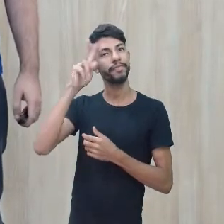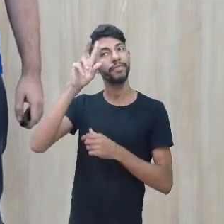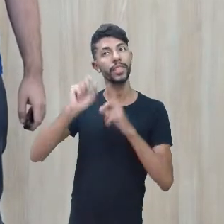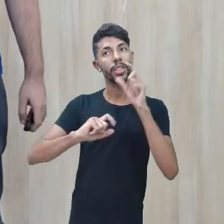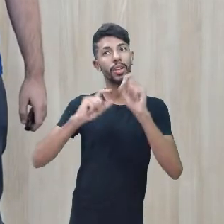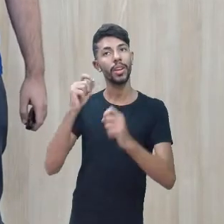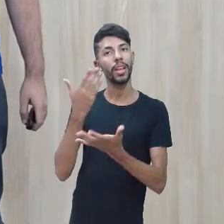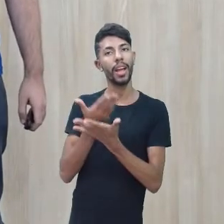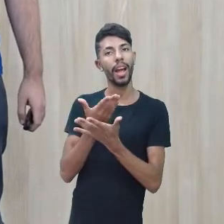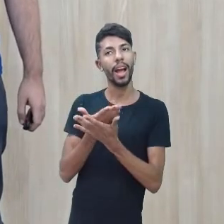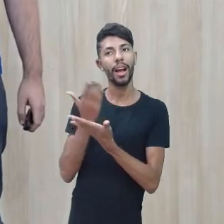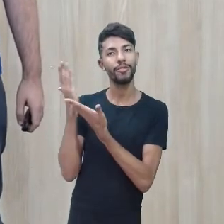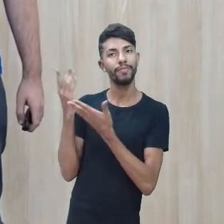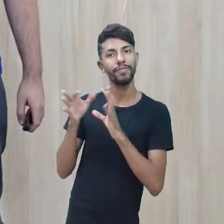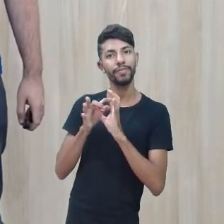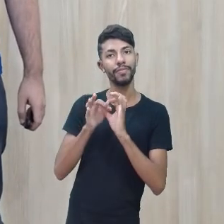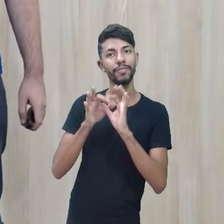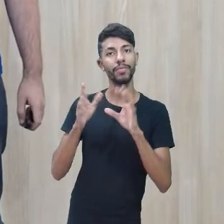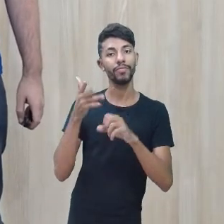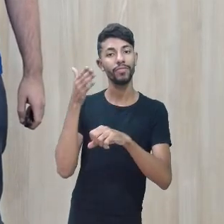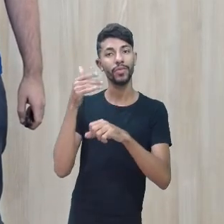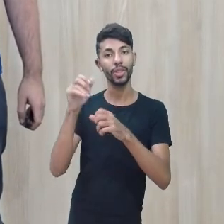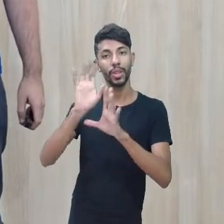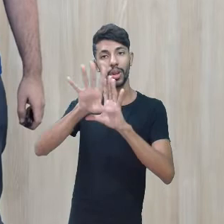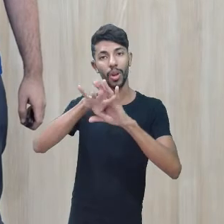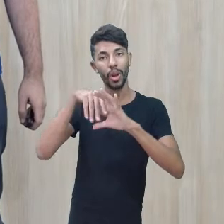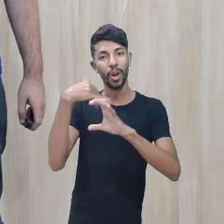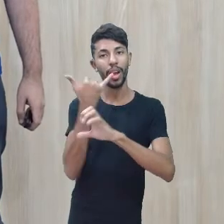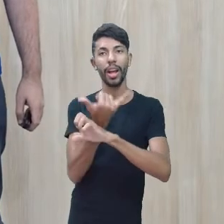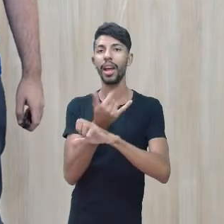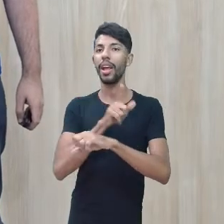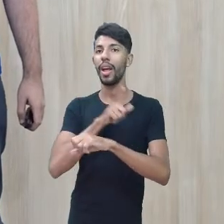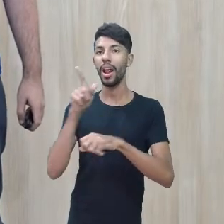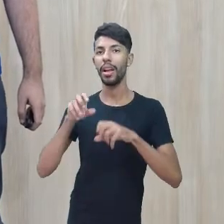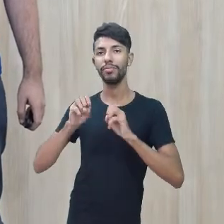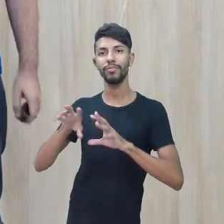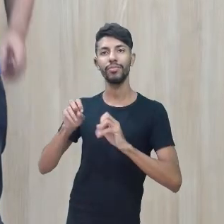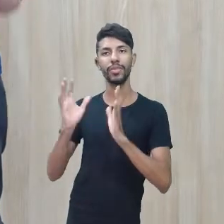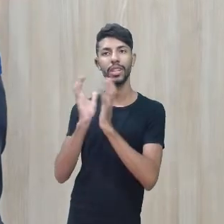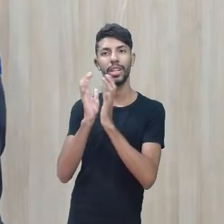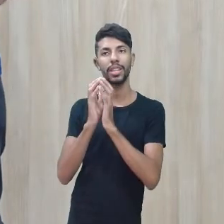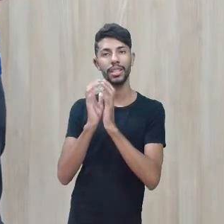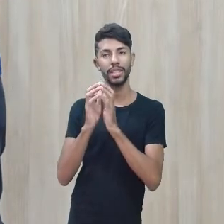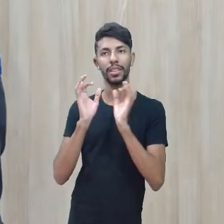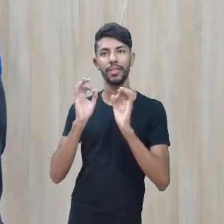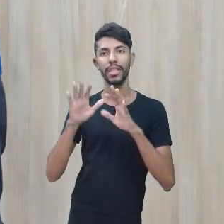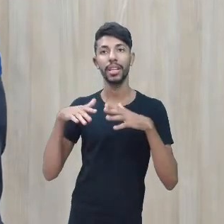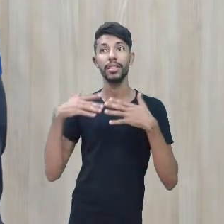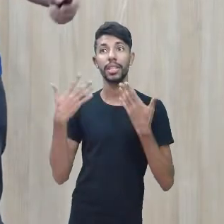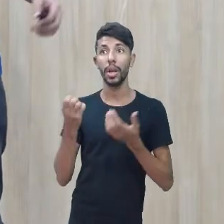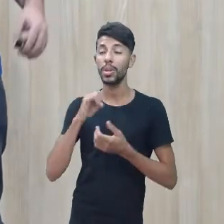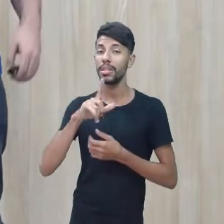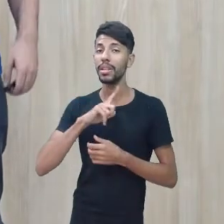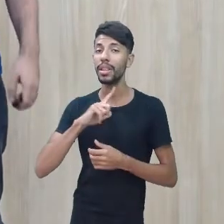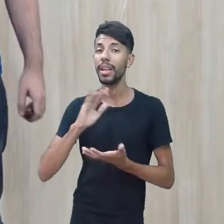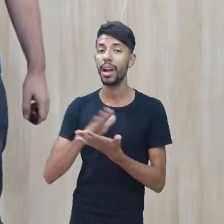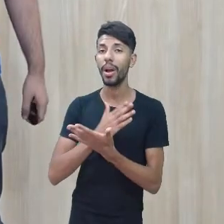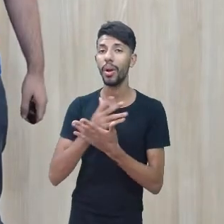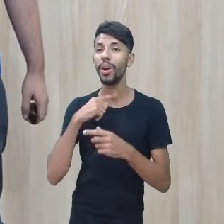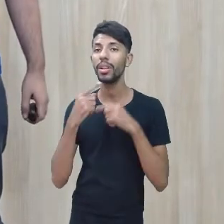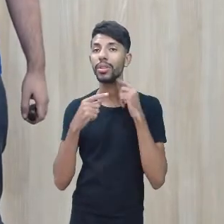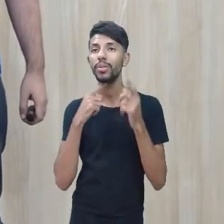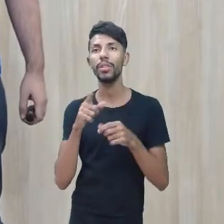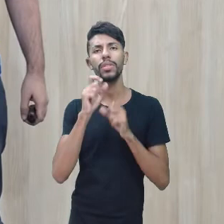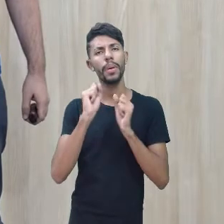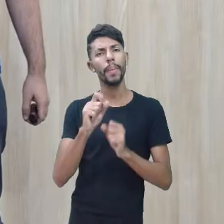essa aula estará disponível no nosso canal, no YouTube, no Educa Recife PE. Você chega lá, se inscreve no canal. Se ficar alguma dúvida, você procura lá